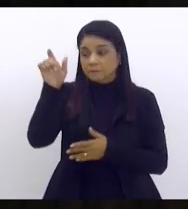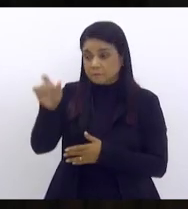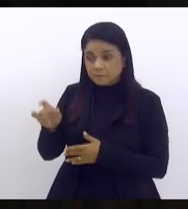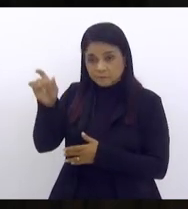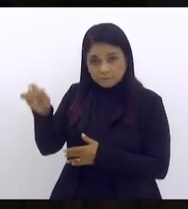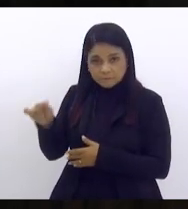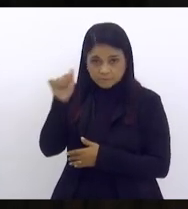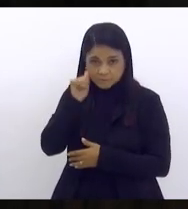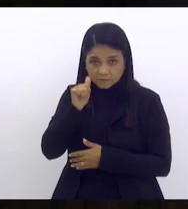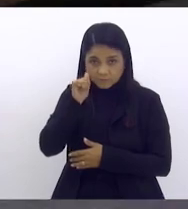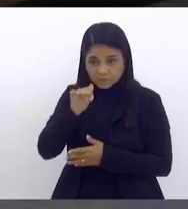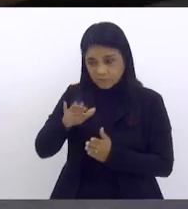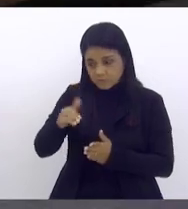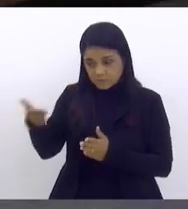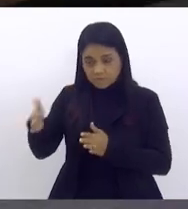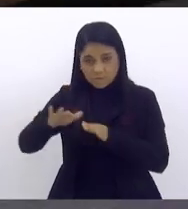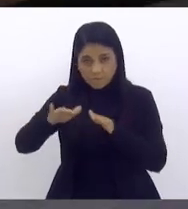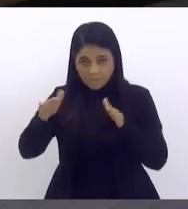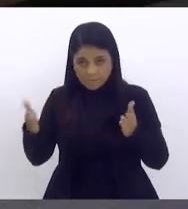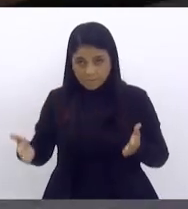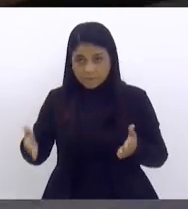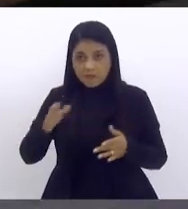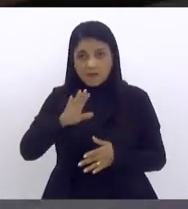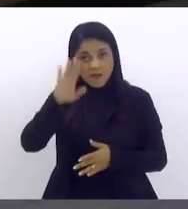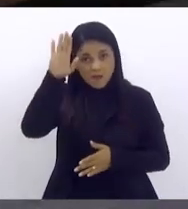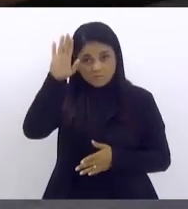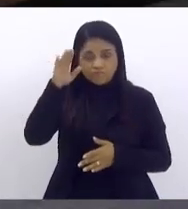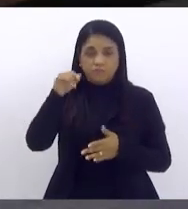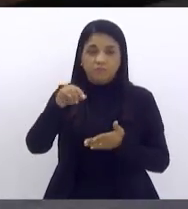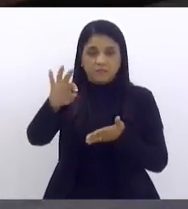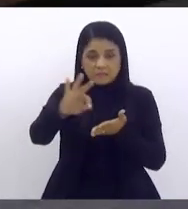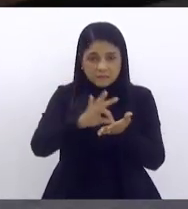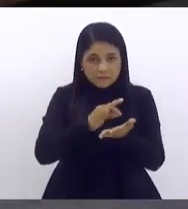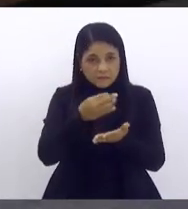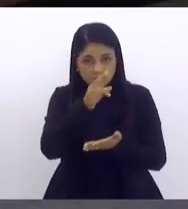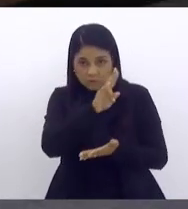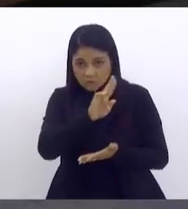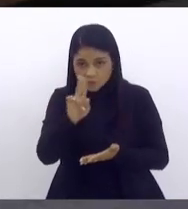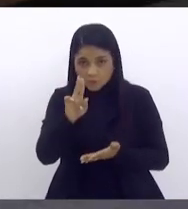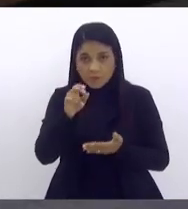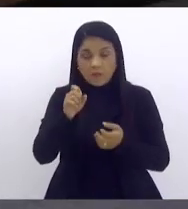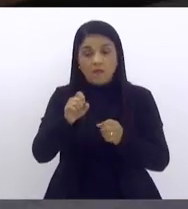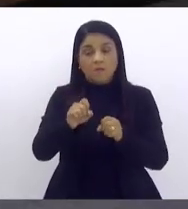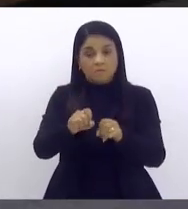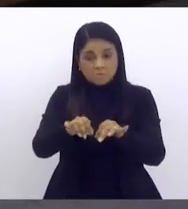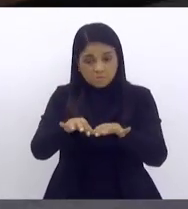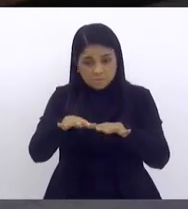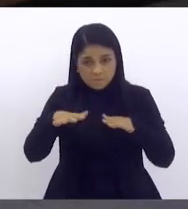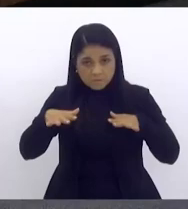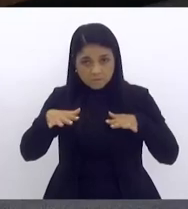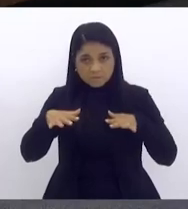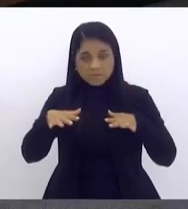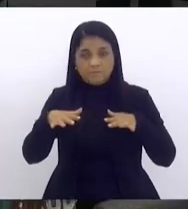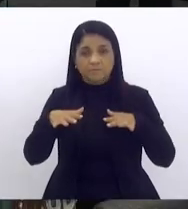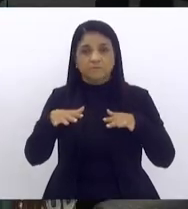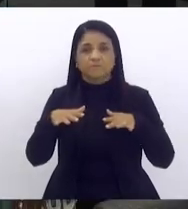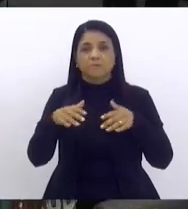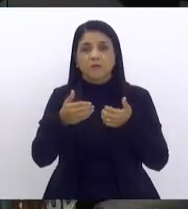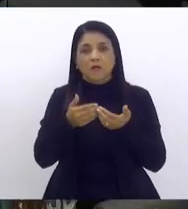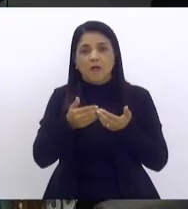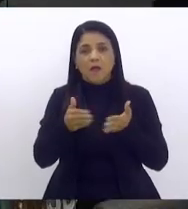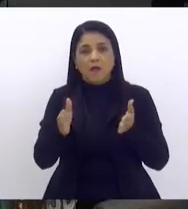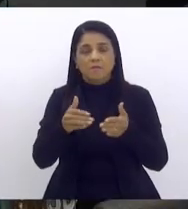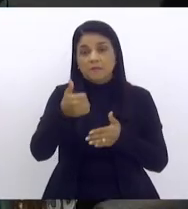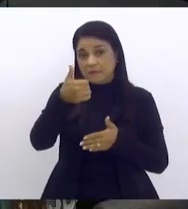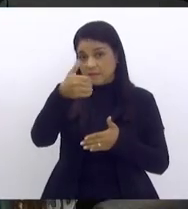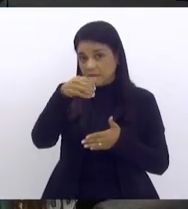dessa mesa. Elas também podem levantar a mão, que elas vão até vocês para escrever o nome. A plateia terá em torno, a gente abre no início, para